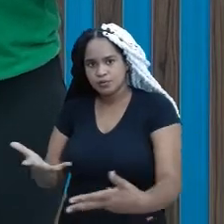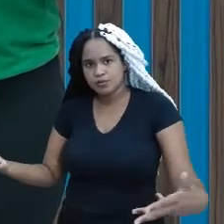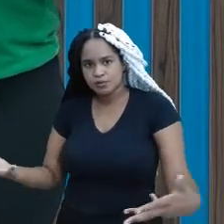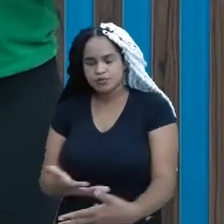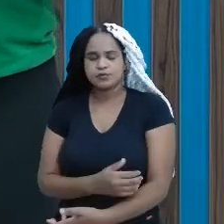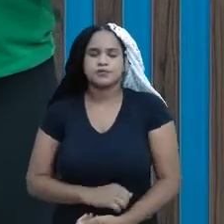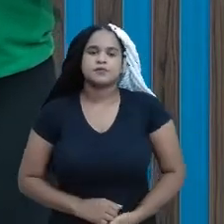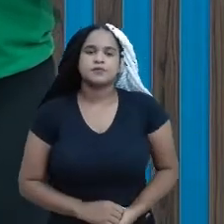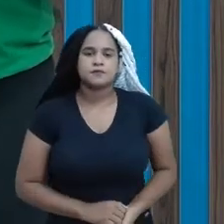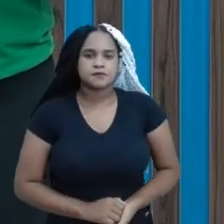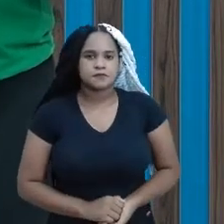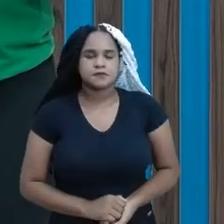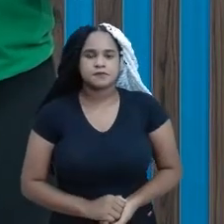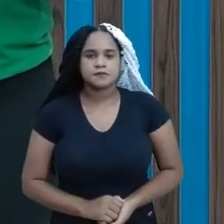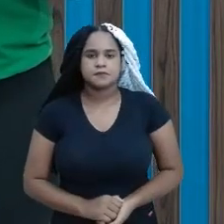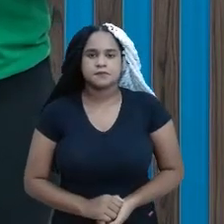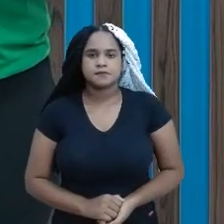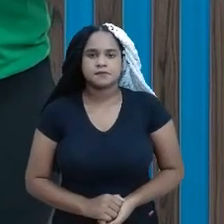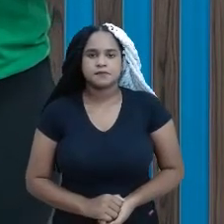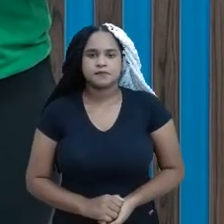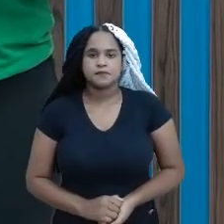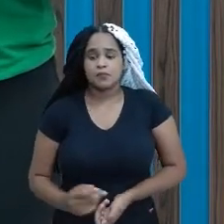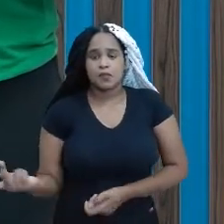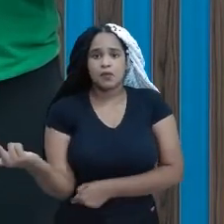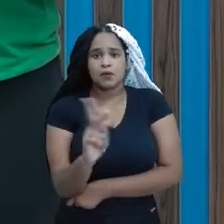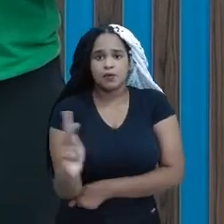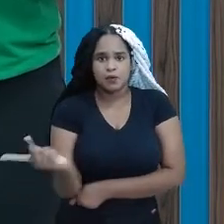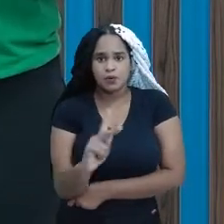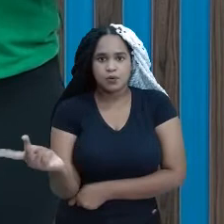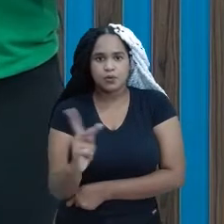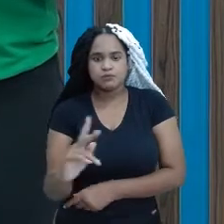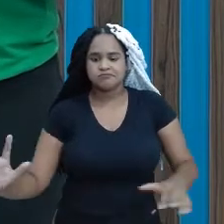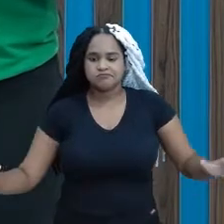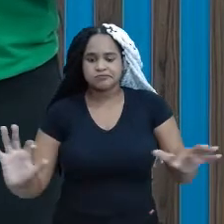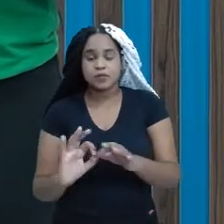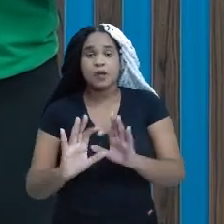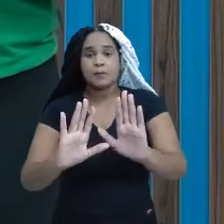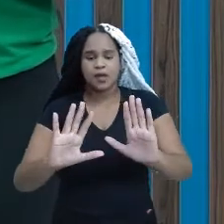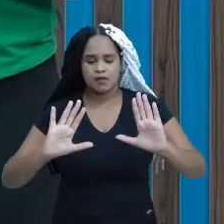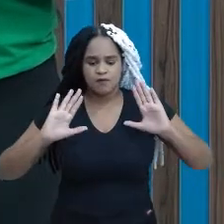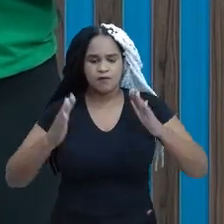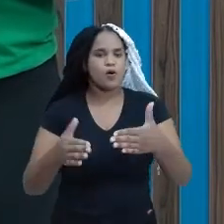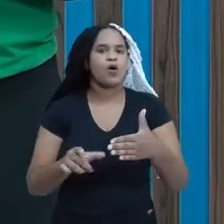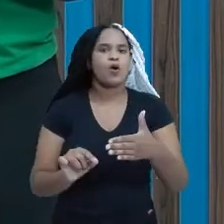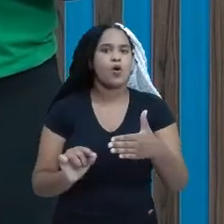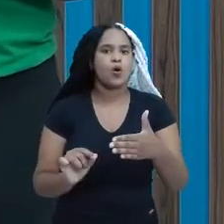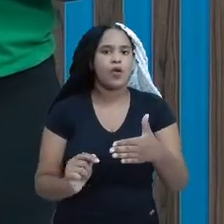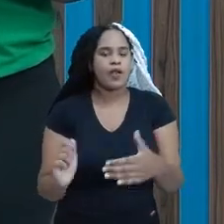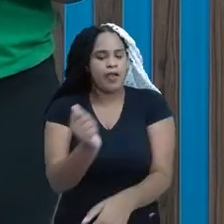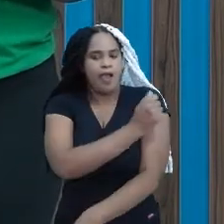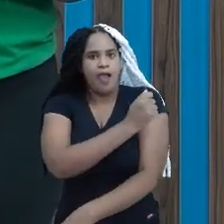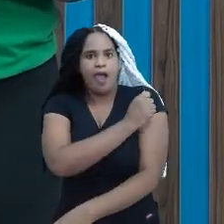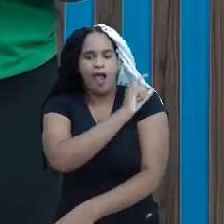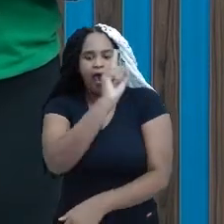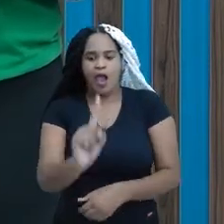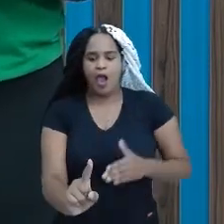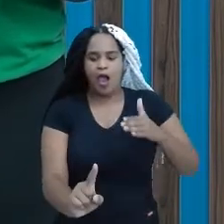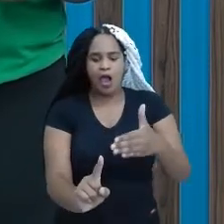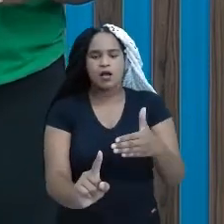muito inteirado com o outro nessa parceria, com foco no estudante, no crescimento,